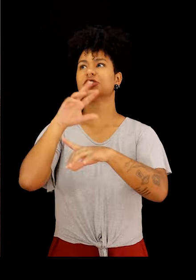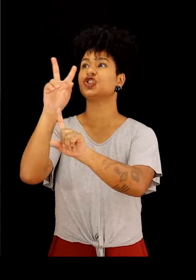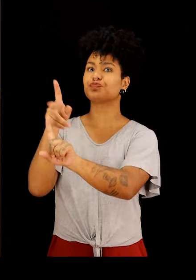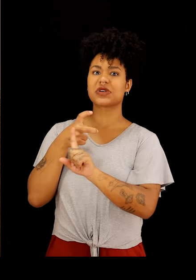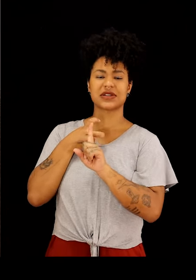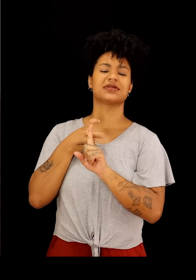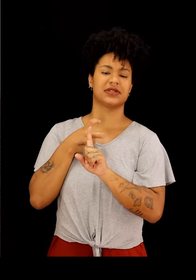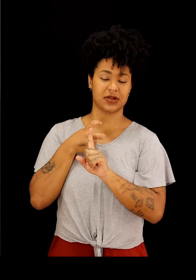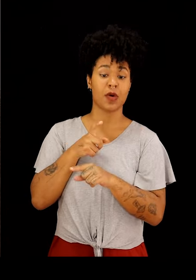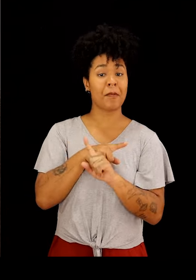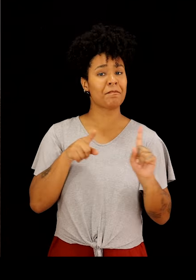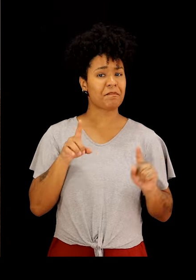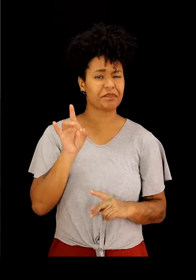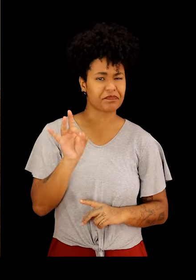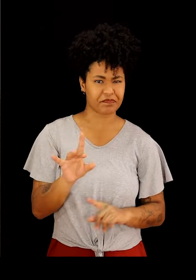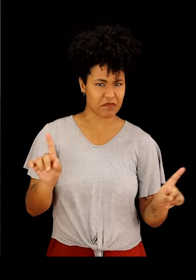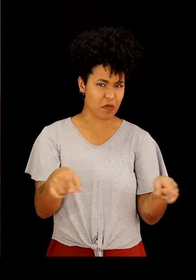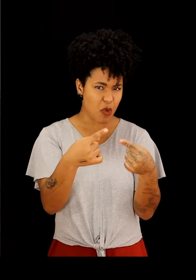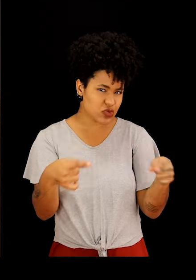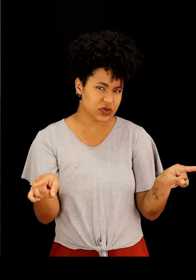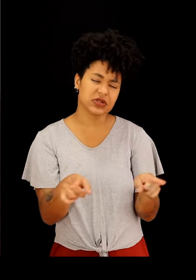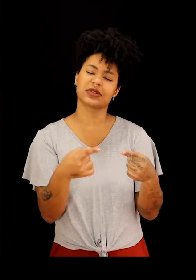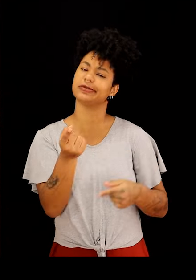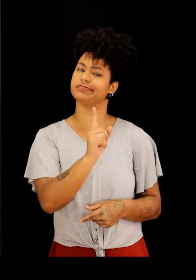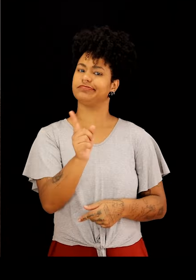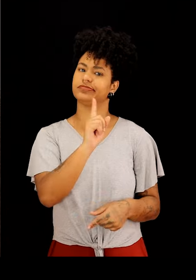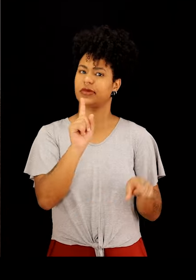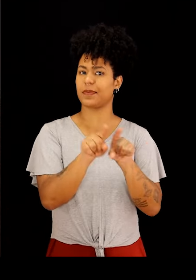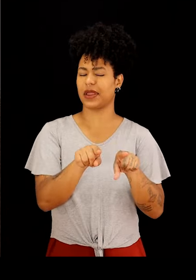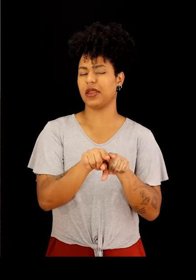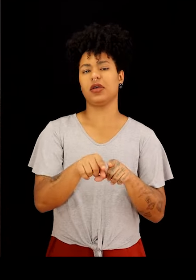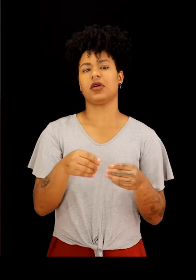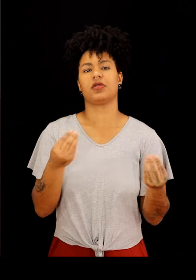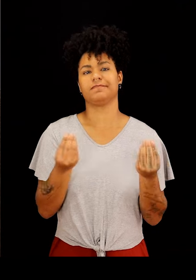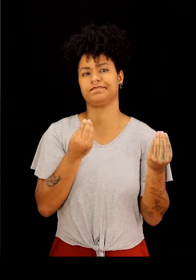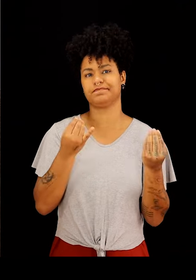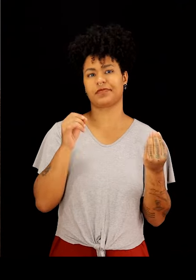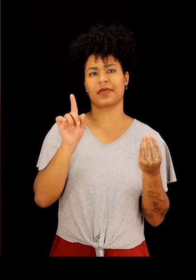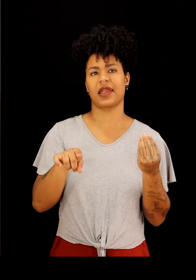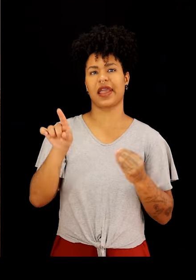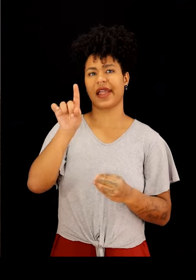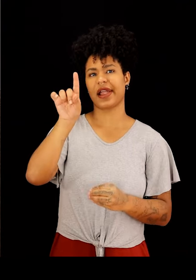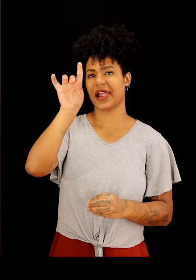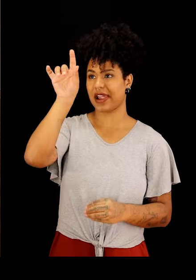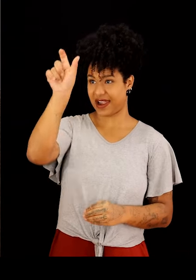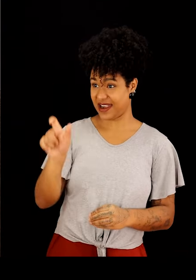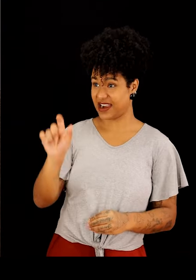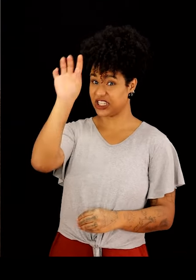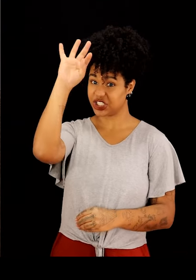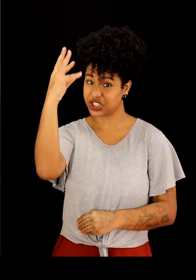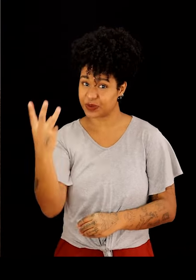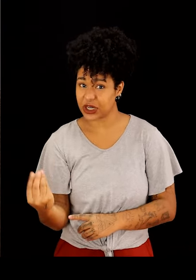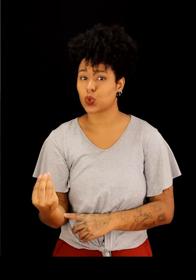também, não só na música, eu acho que como um ser espiritualizado, ele bebia muito